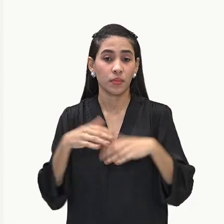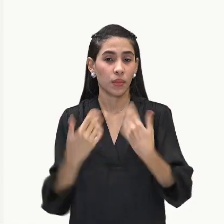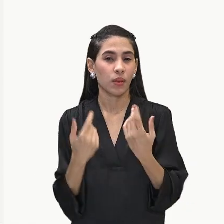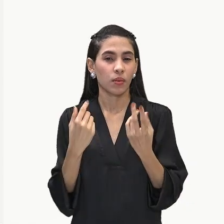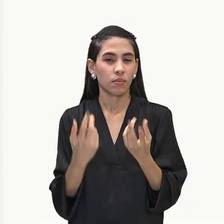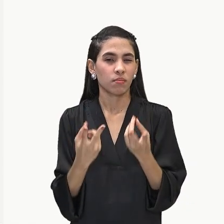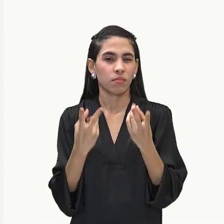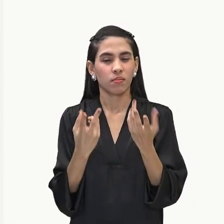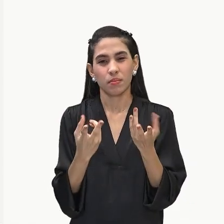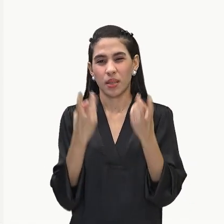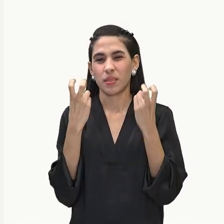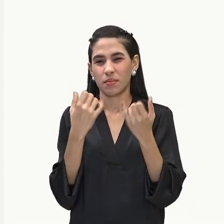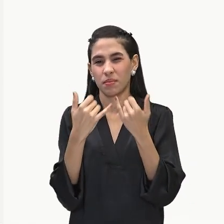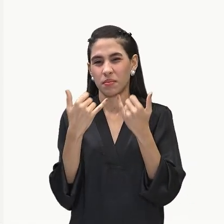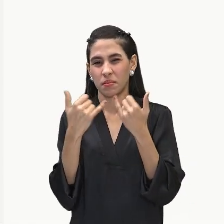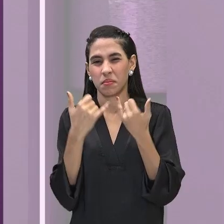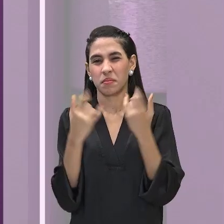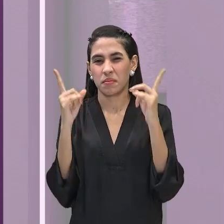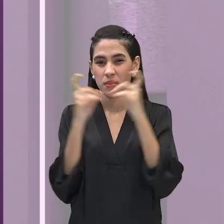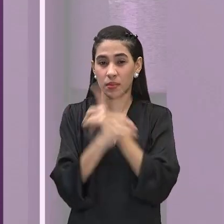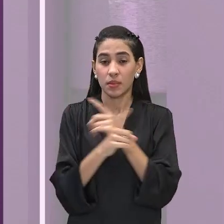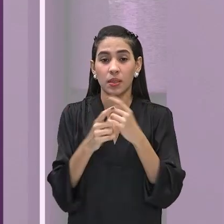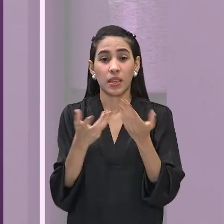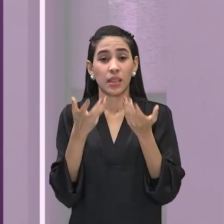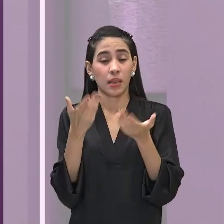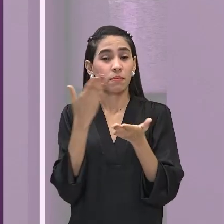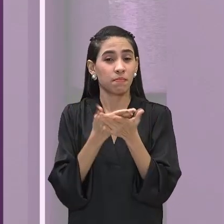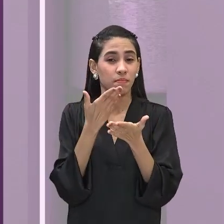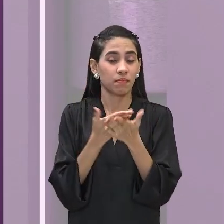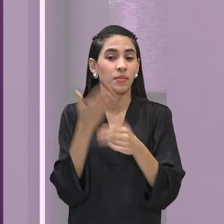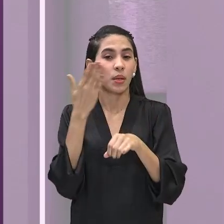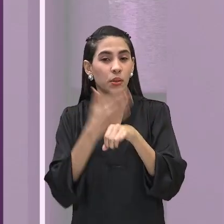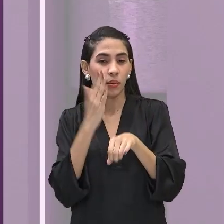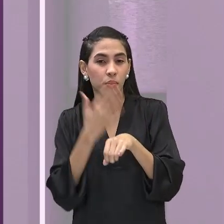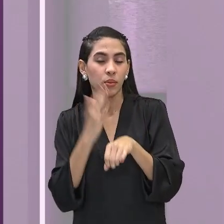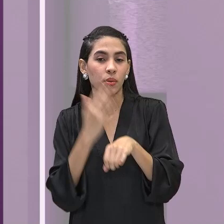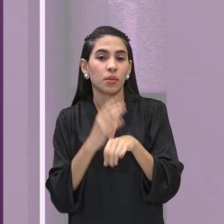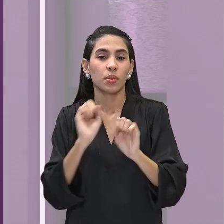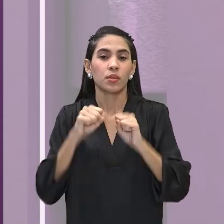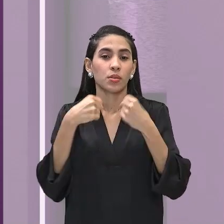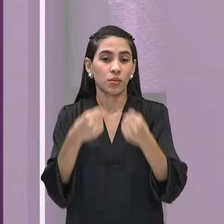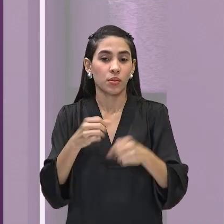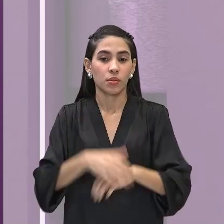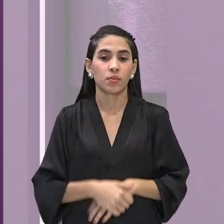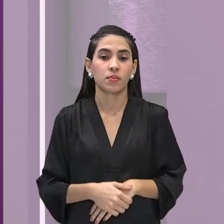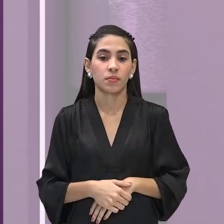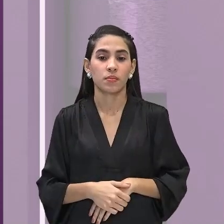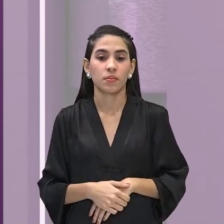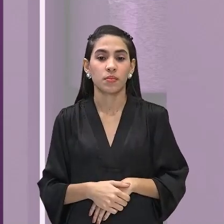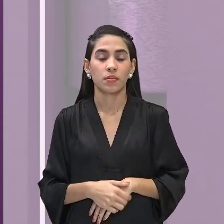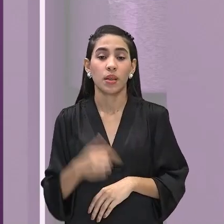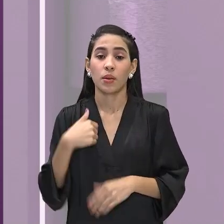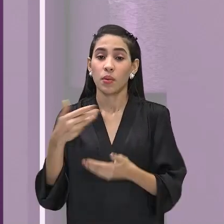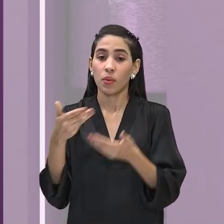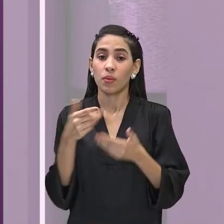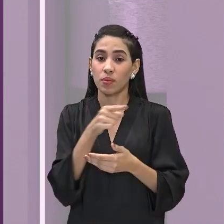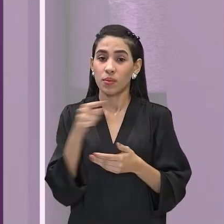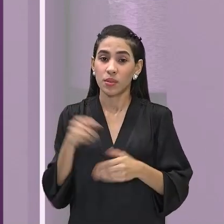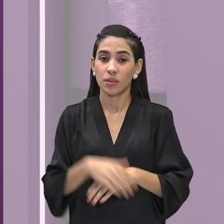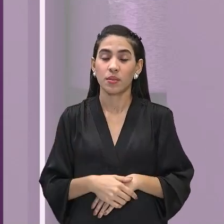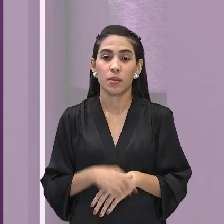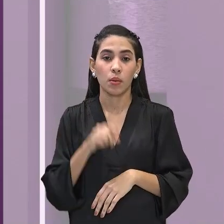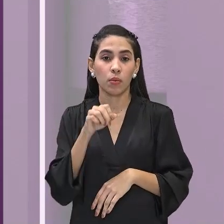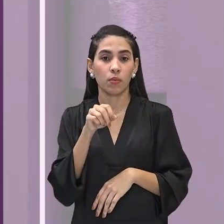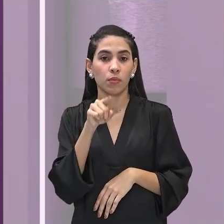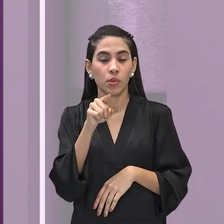pareça trabalhoso, requer prática, requer estudo, requer ali um tempo de dedicação. Então, eu convido você a isso. Quando